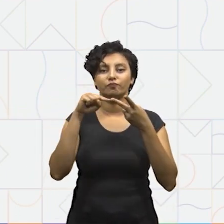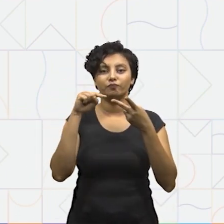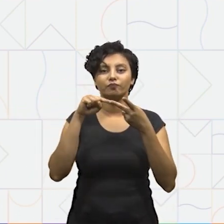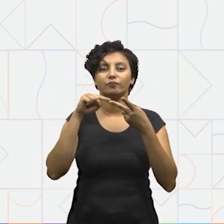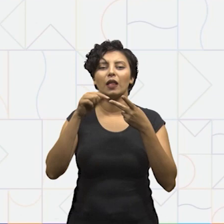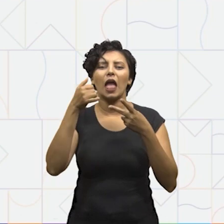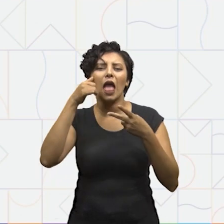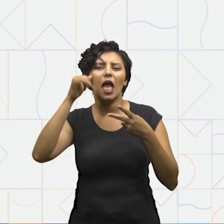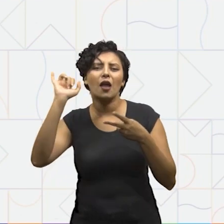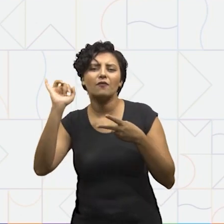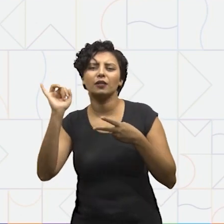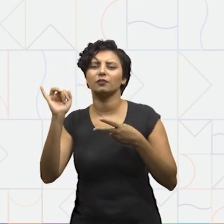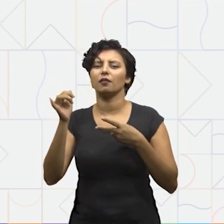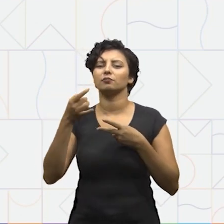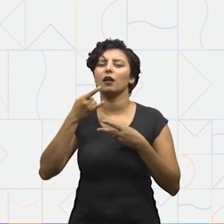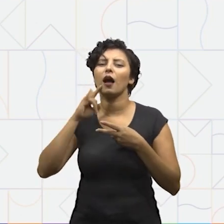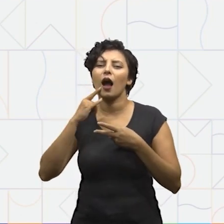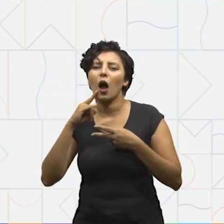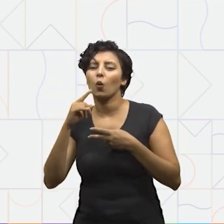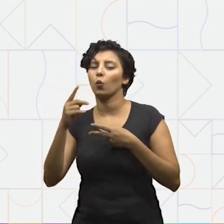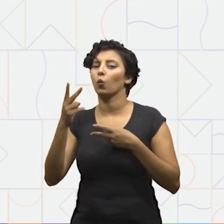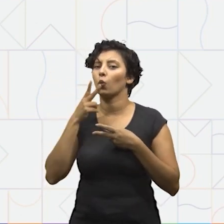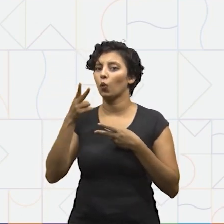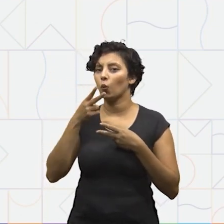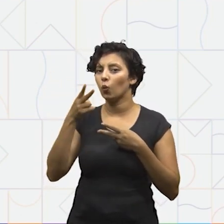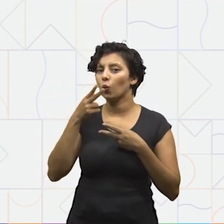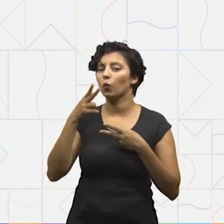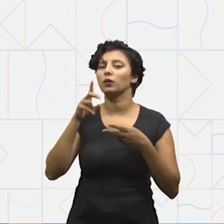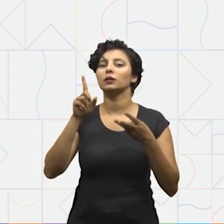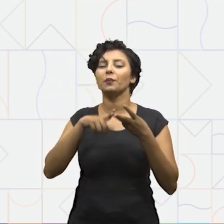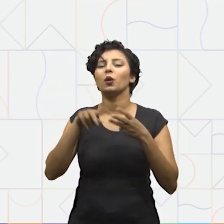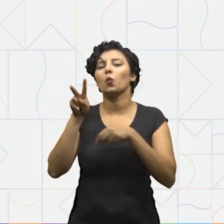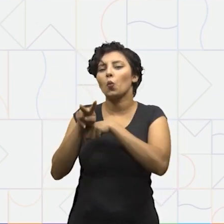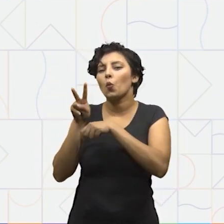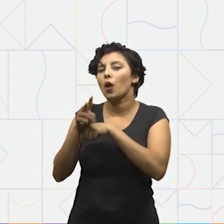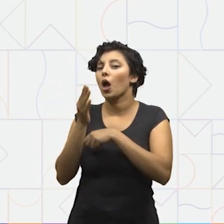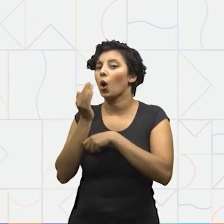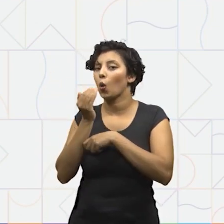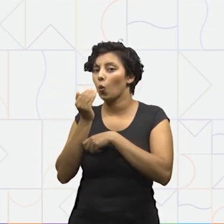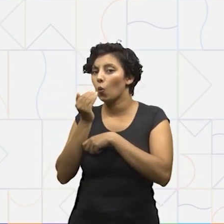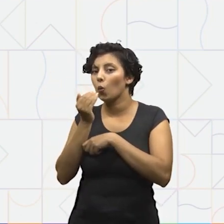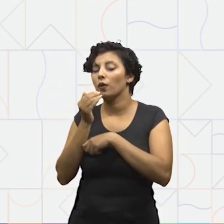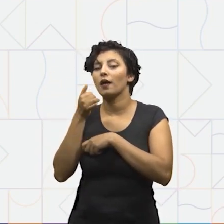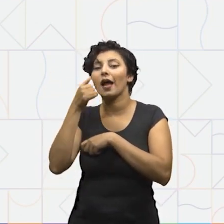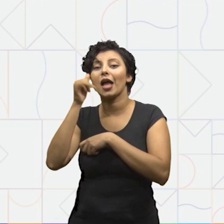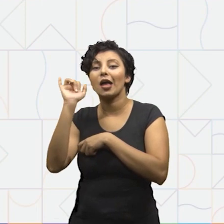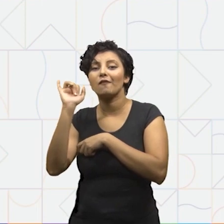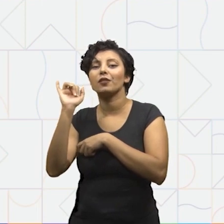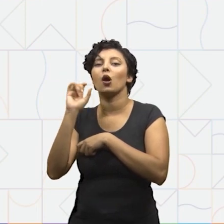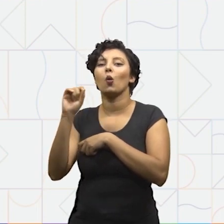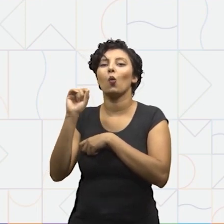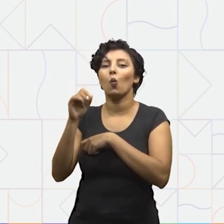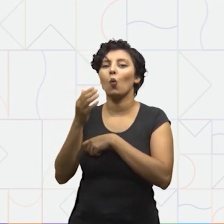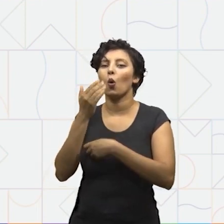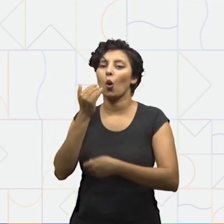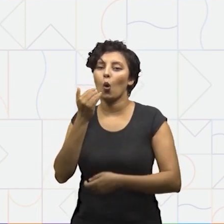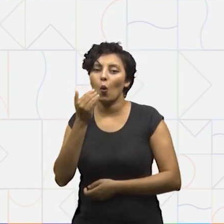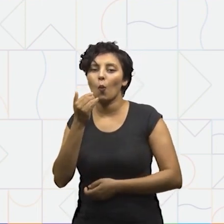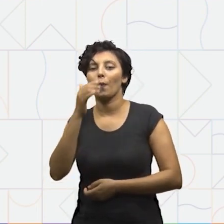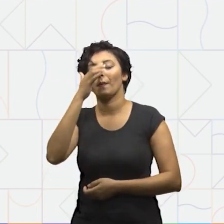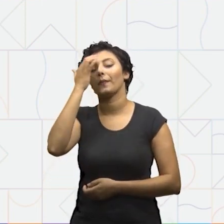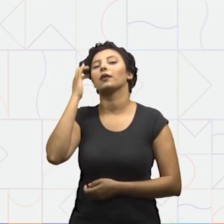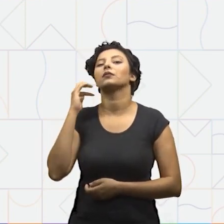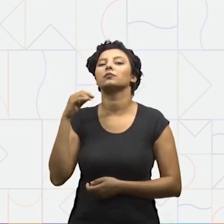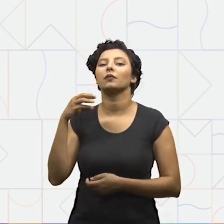física, evitar o consumo de álcool e cigarro e cuidar da alimentação, evitando comer alimentos